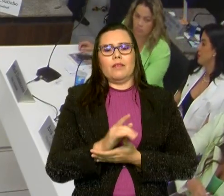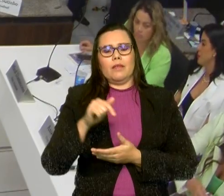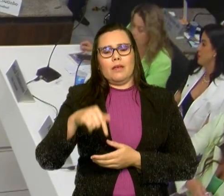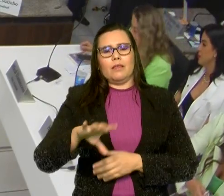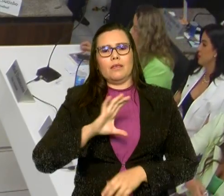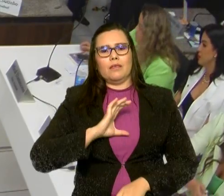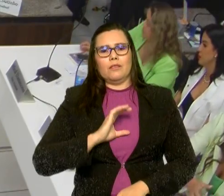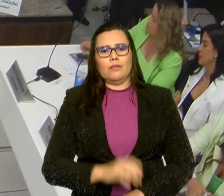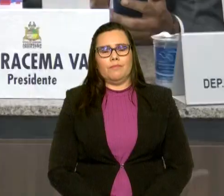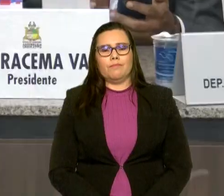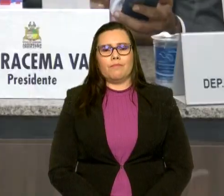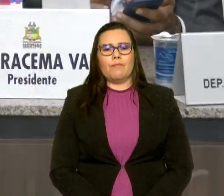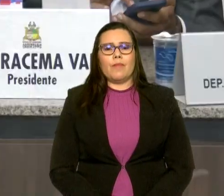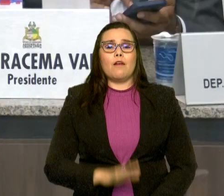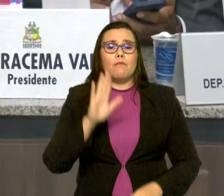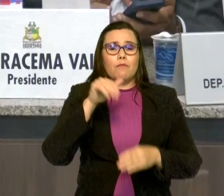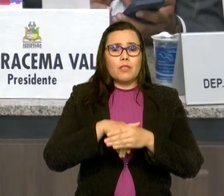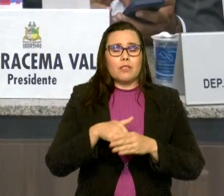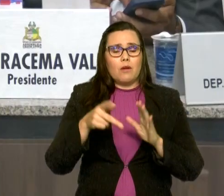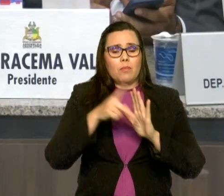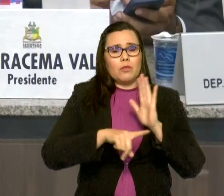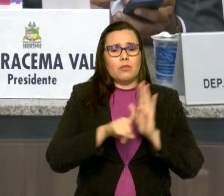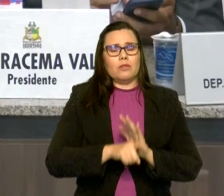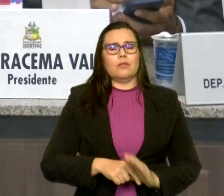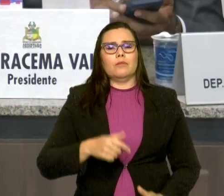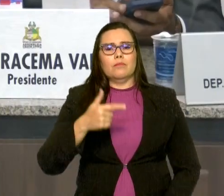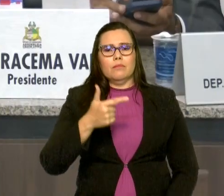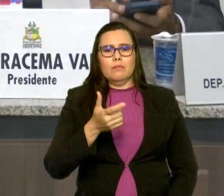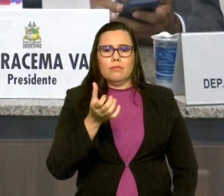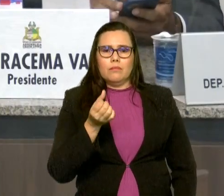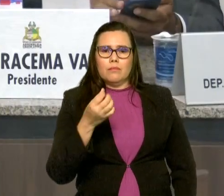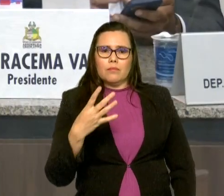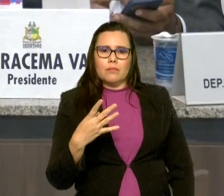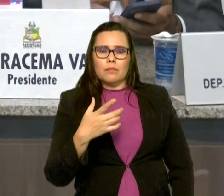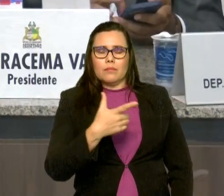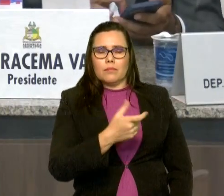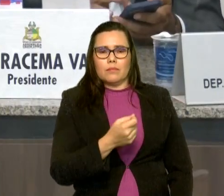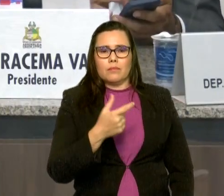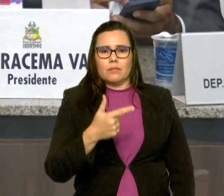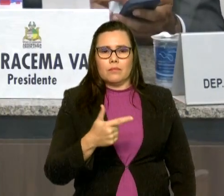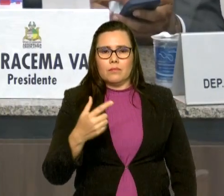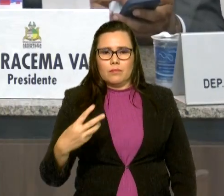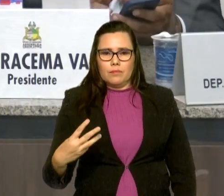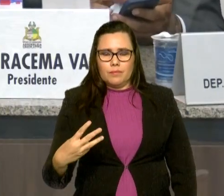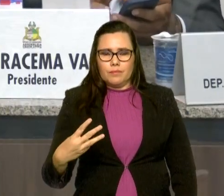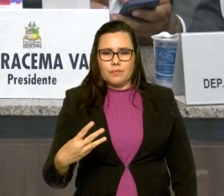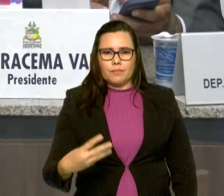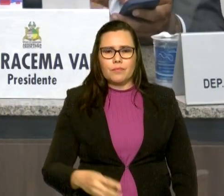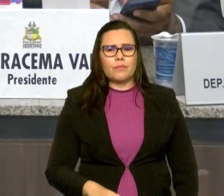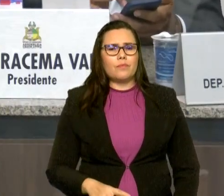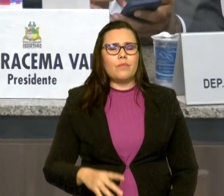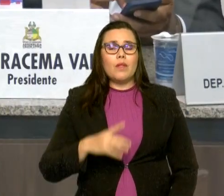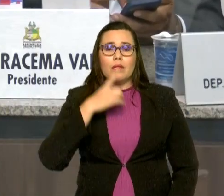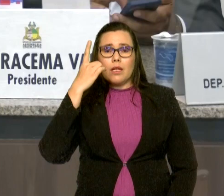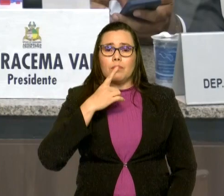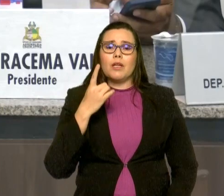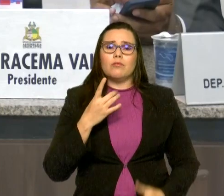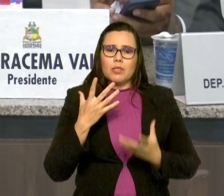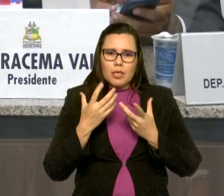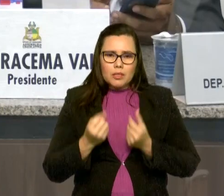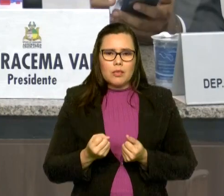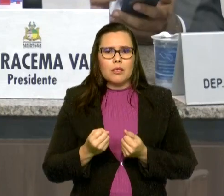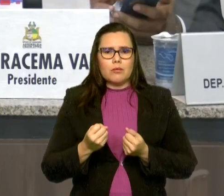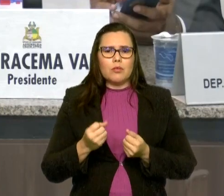Em votação, projeto de lei número 264 de 2023. Os deputados e deputadas que